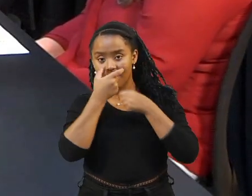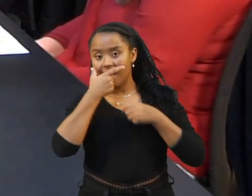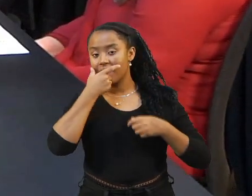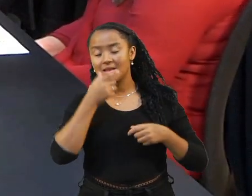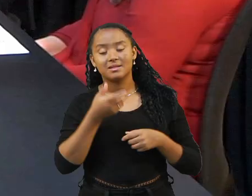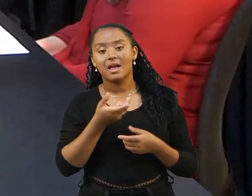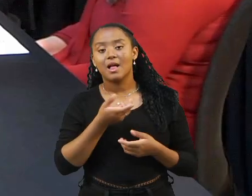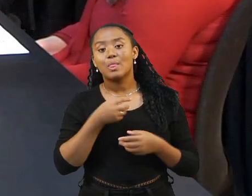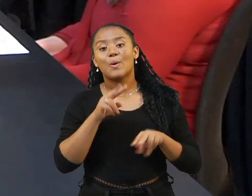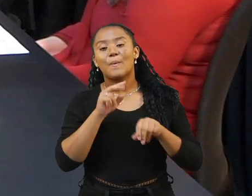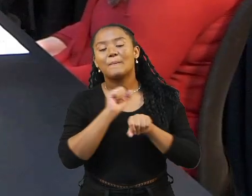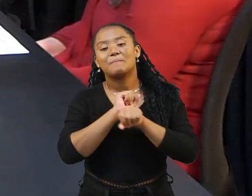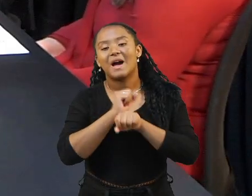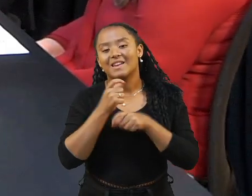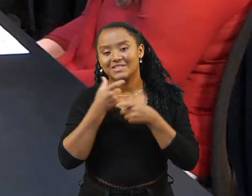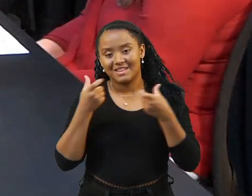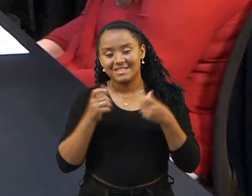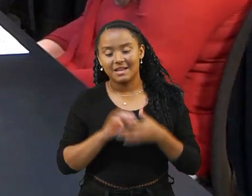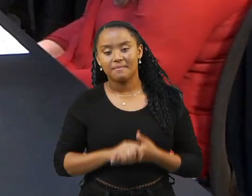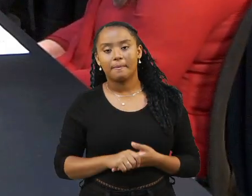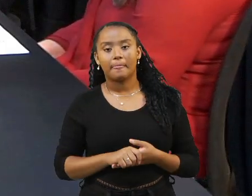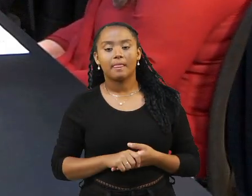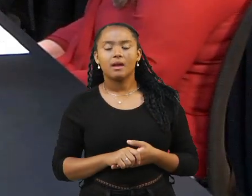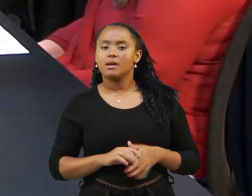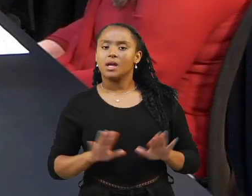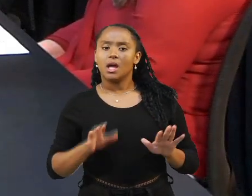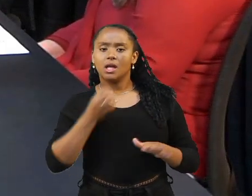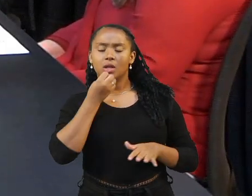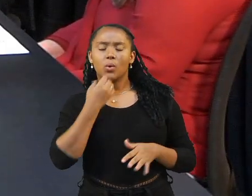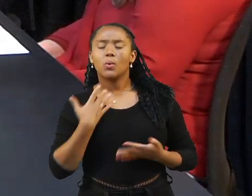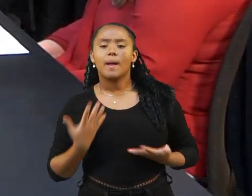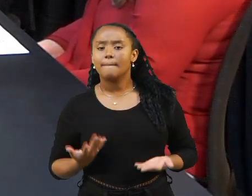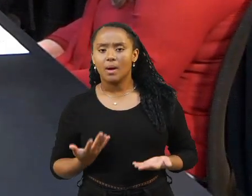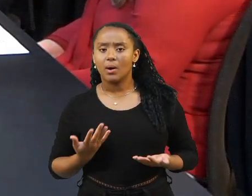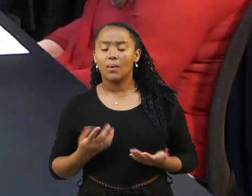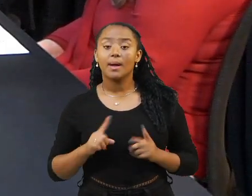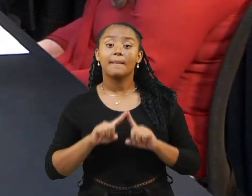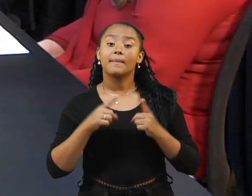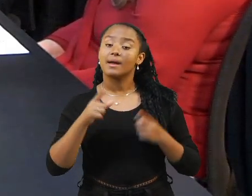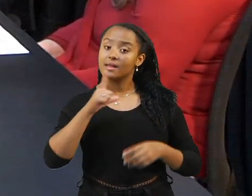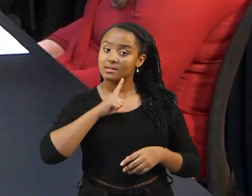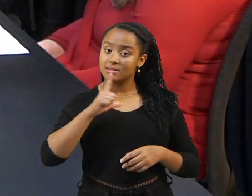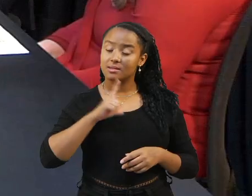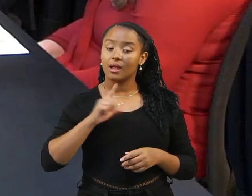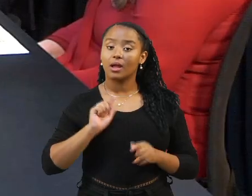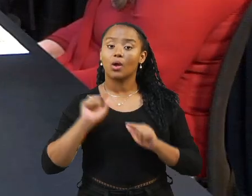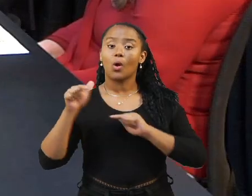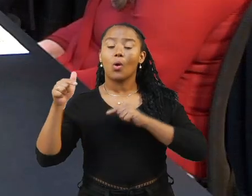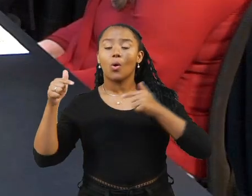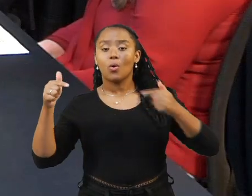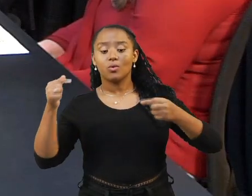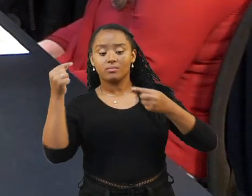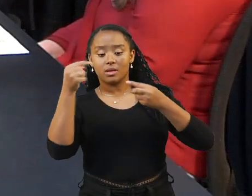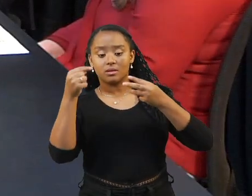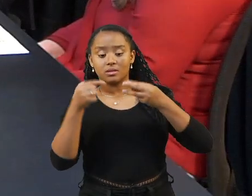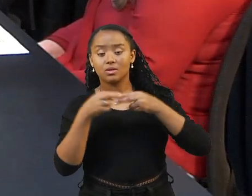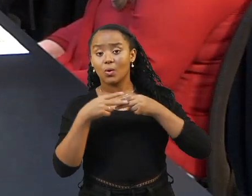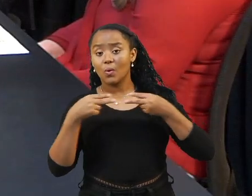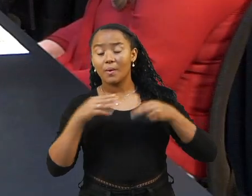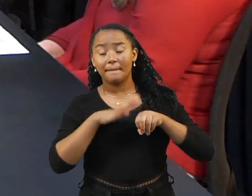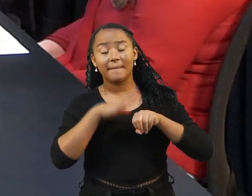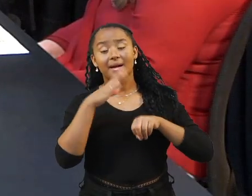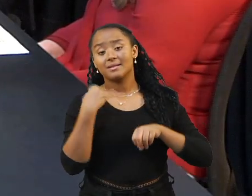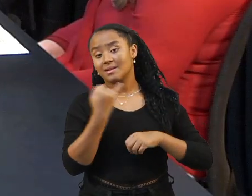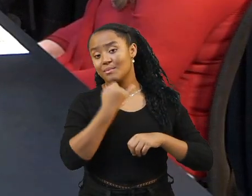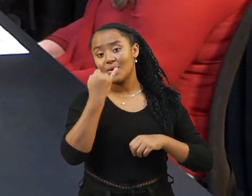não param de crescer, né? Nossa, minha orelha, então vou ter que tampar. Quer dizer, isso não é bom. Mas existem